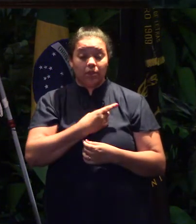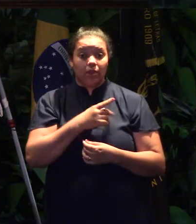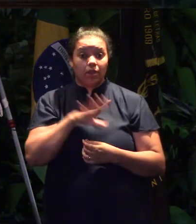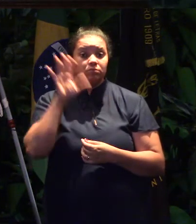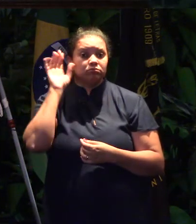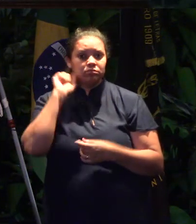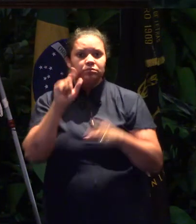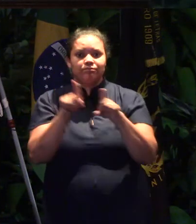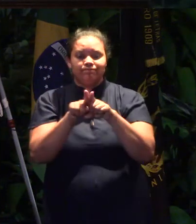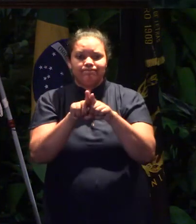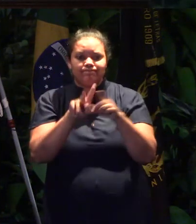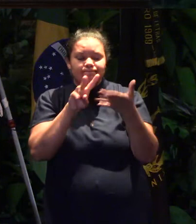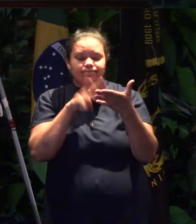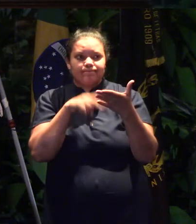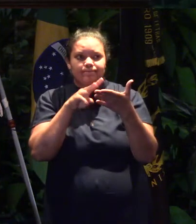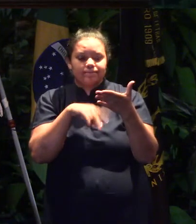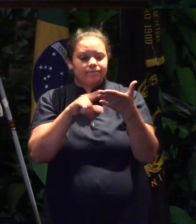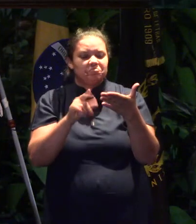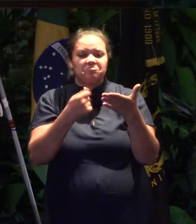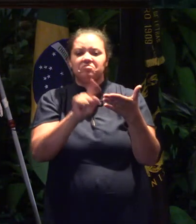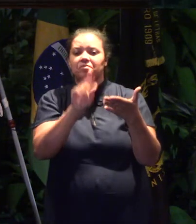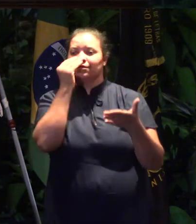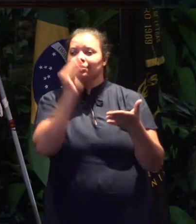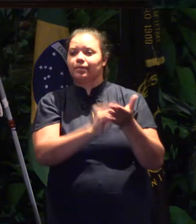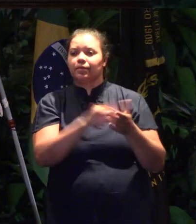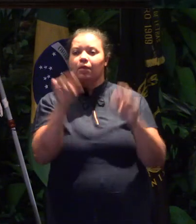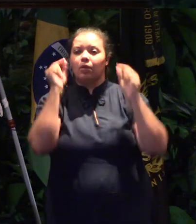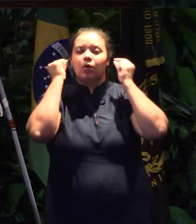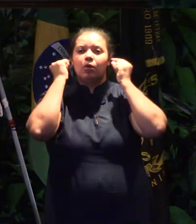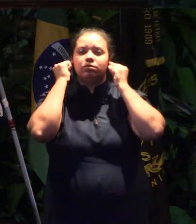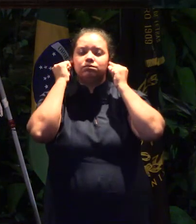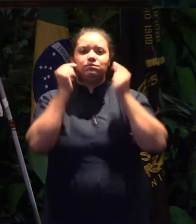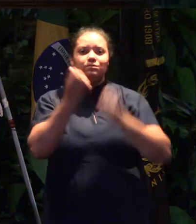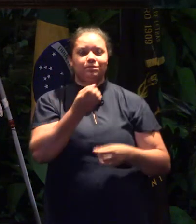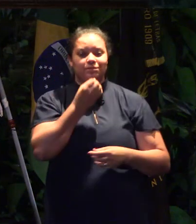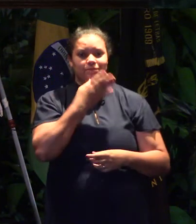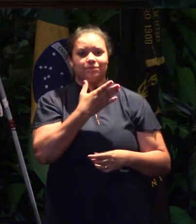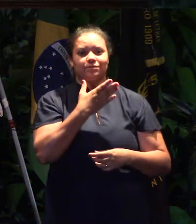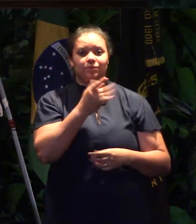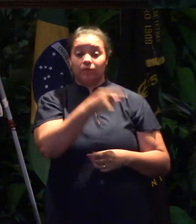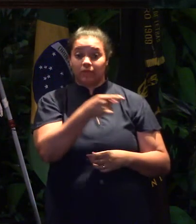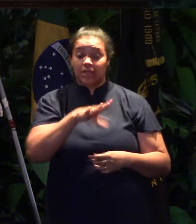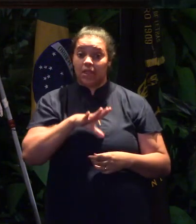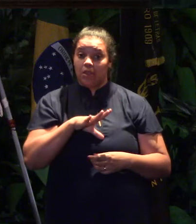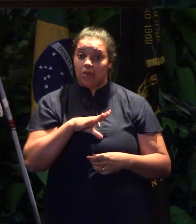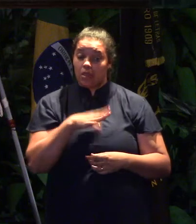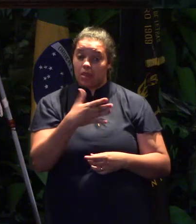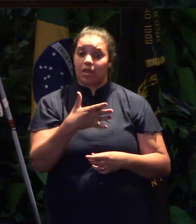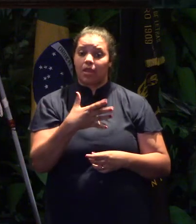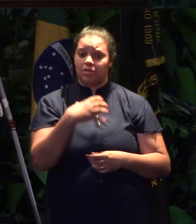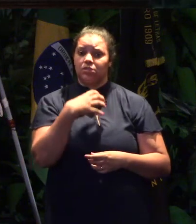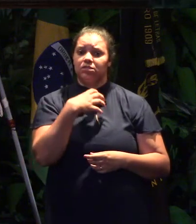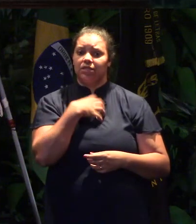lendo, estaria ouvindo a história? Você acha que essa aproximação dessa sua coragem, dessa sua sensibilidade,